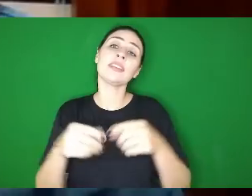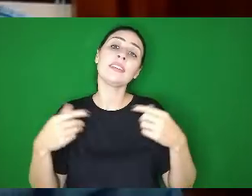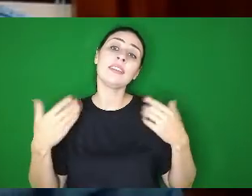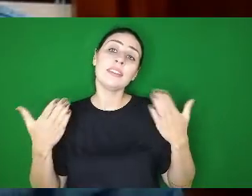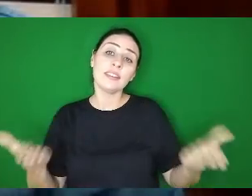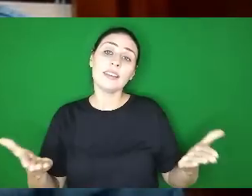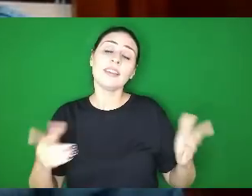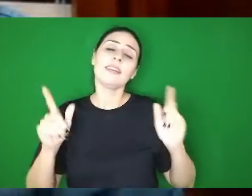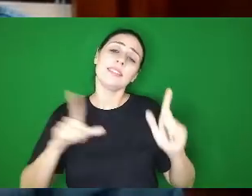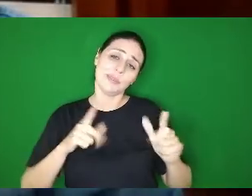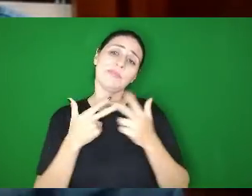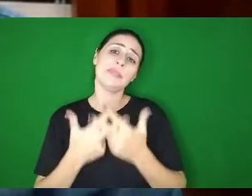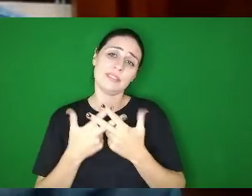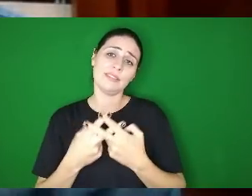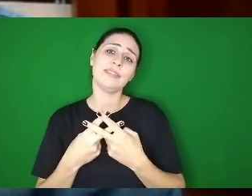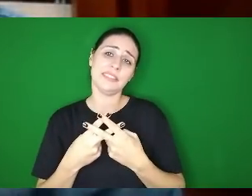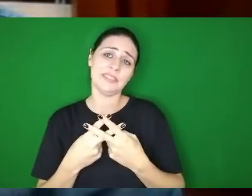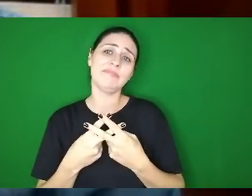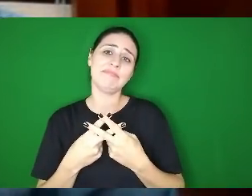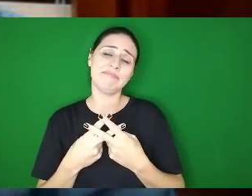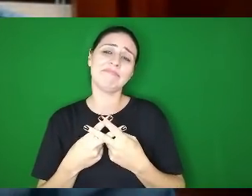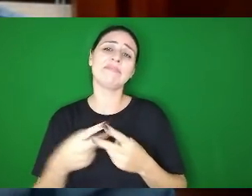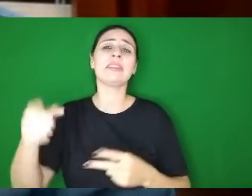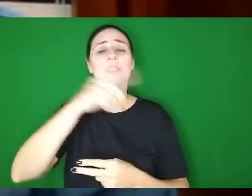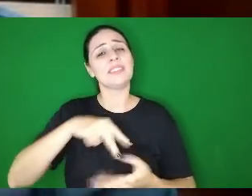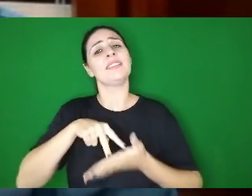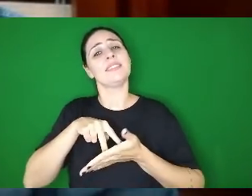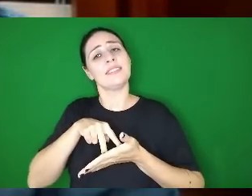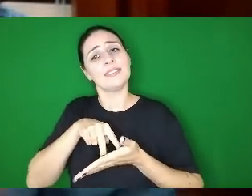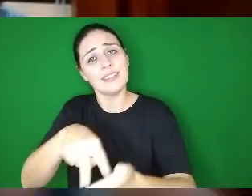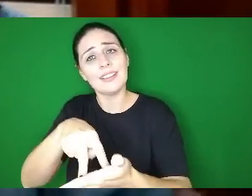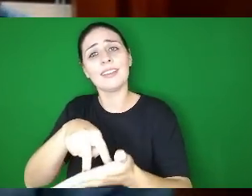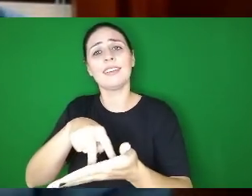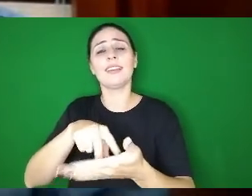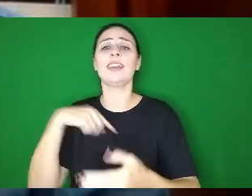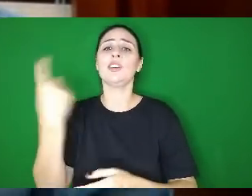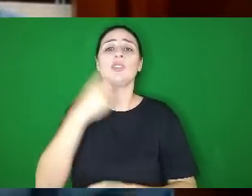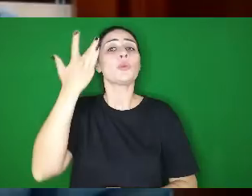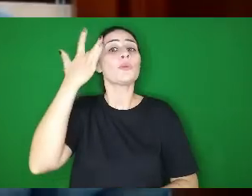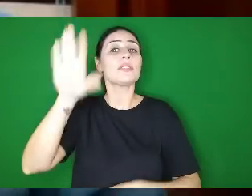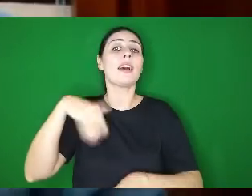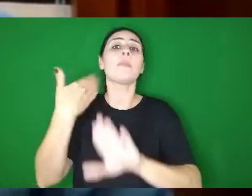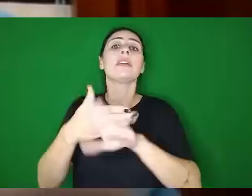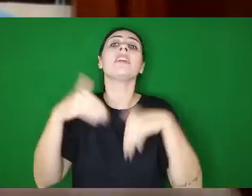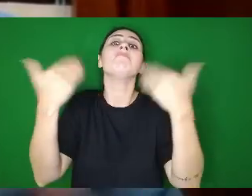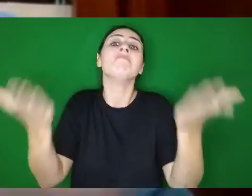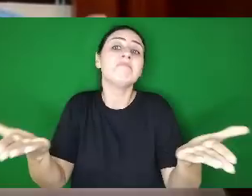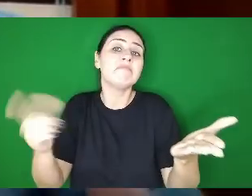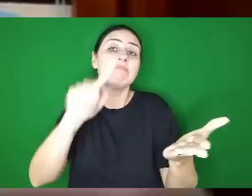ter paciência, né? E vamos seguindo, porque como a gente não sabe até quando isso